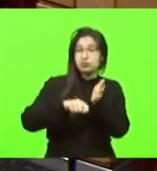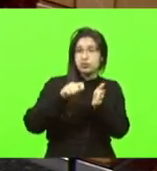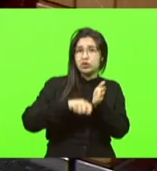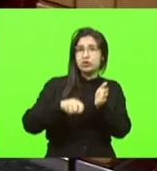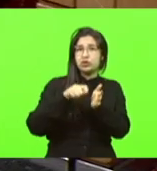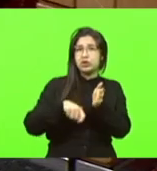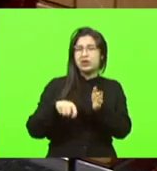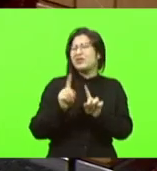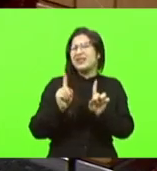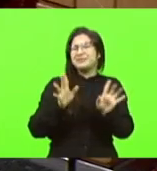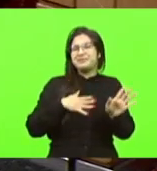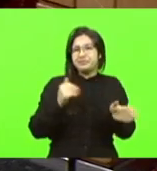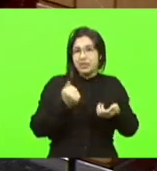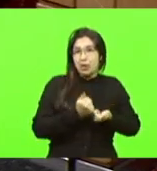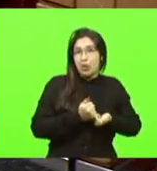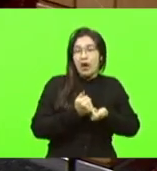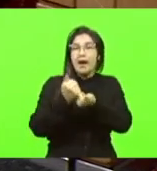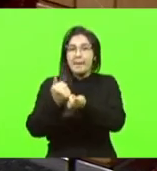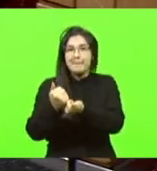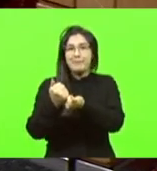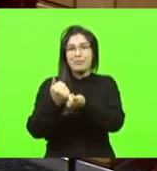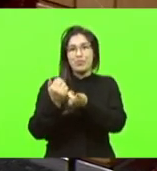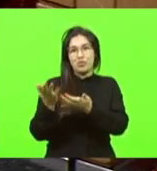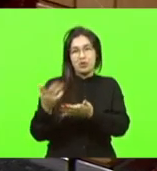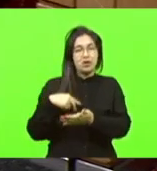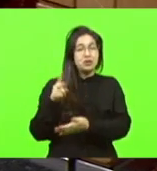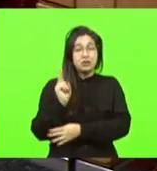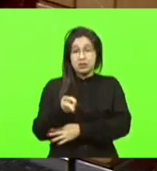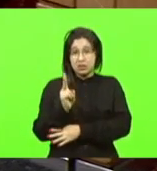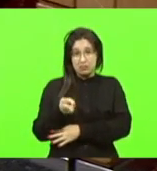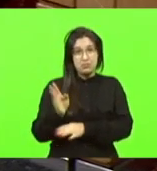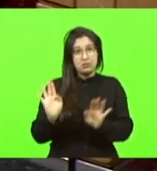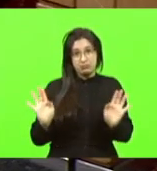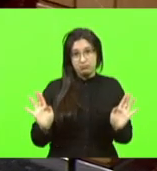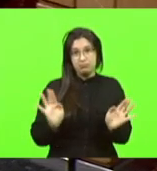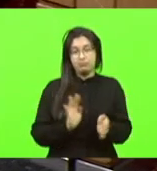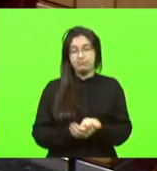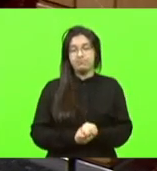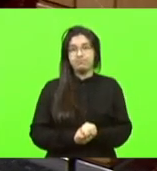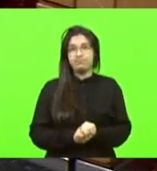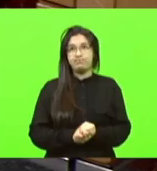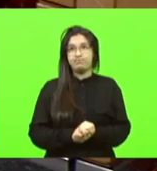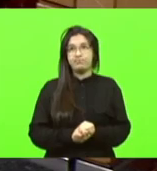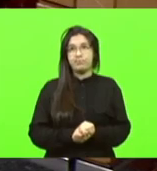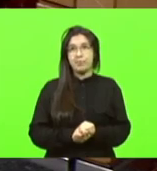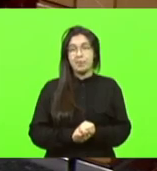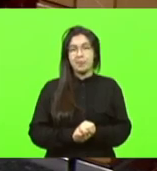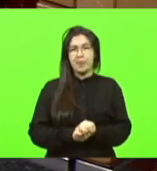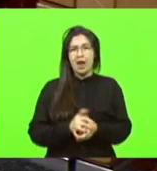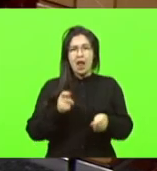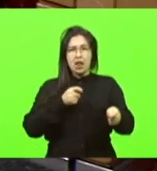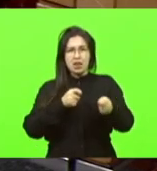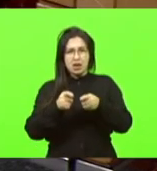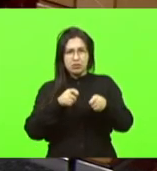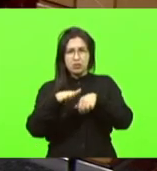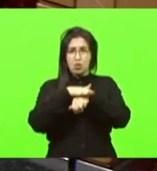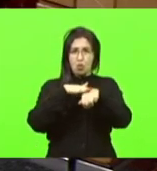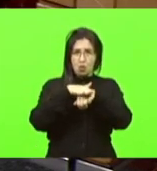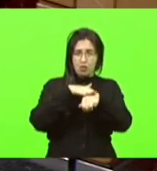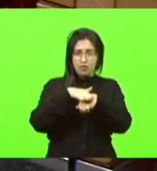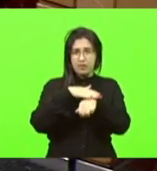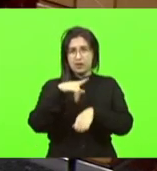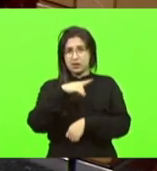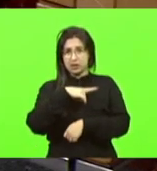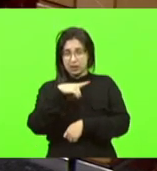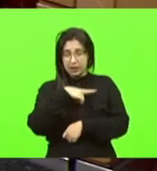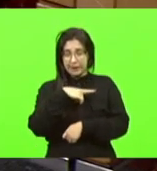silêncio terá meu apoio essa sempre foi a minha palavra que ocorre e nas negociações que que obtiveram